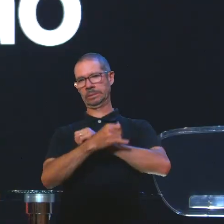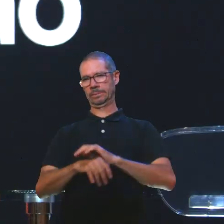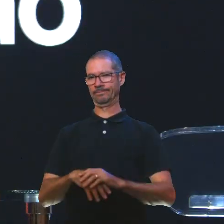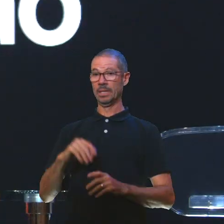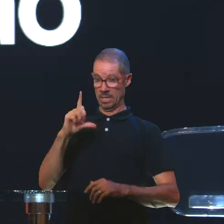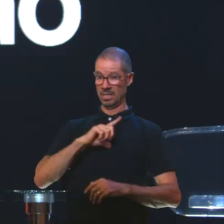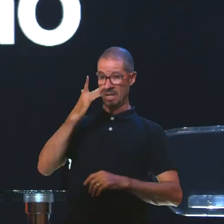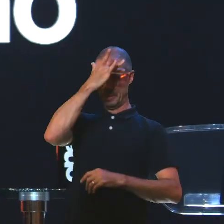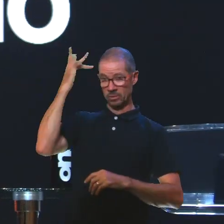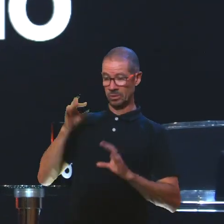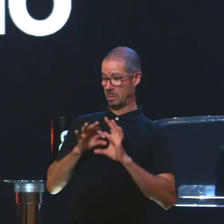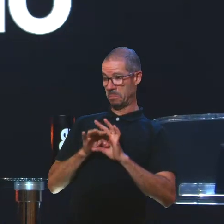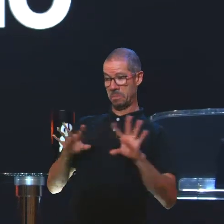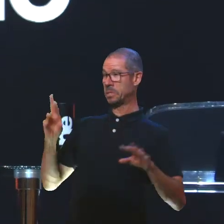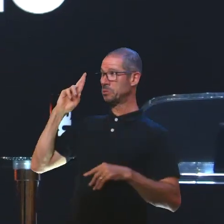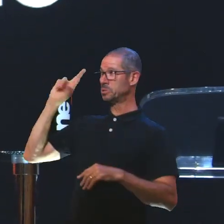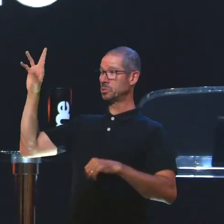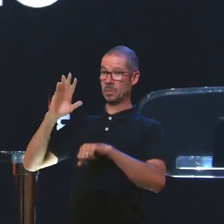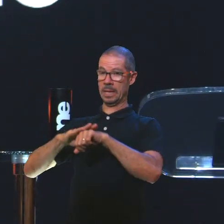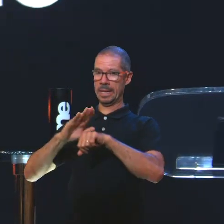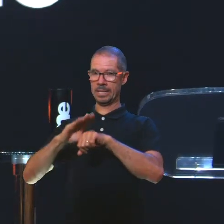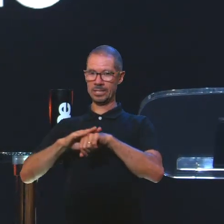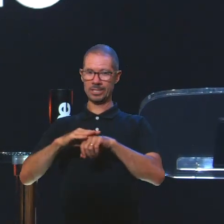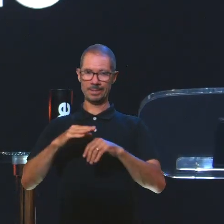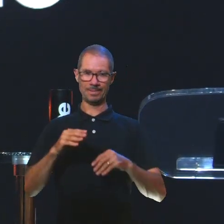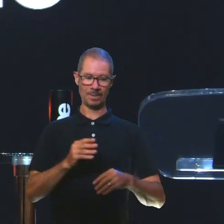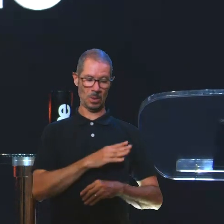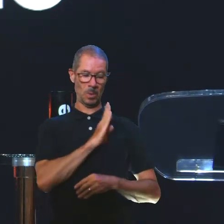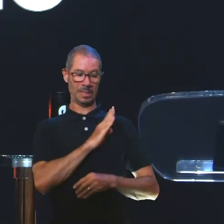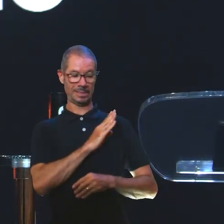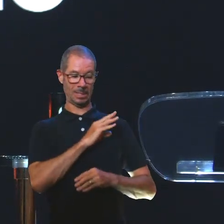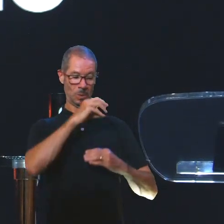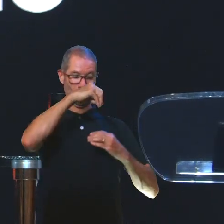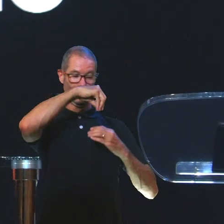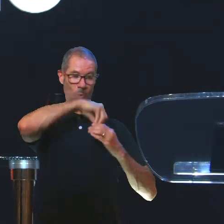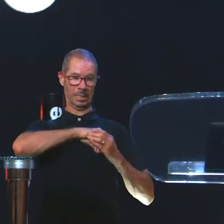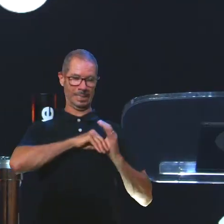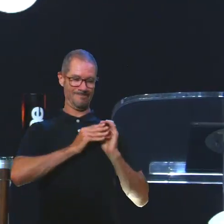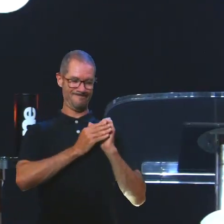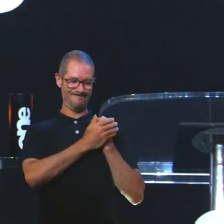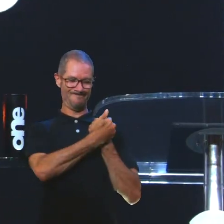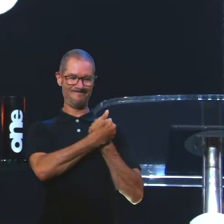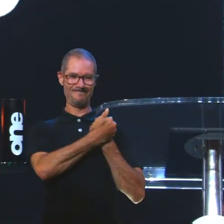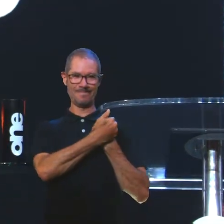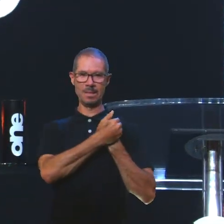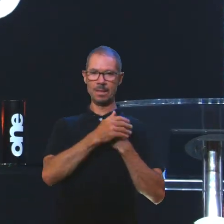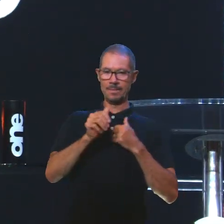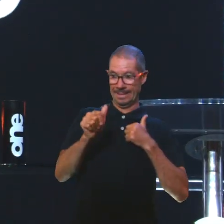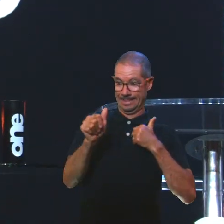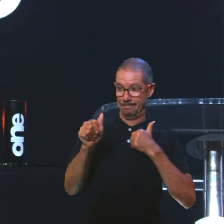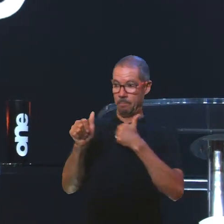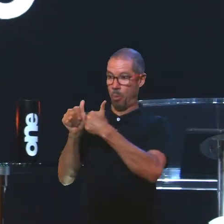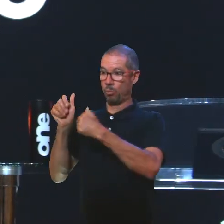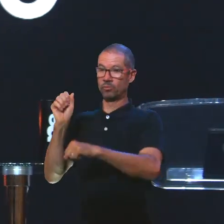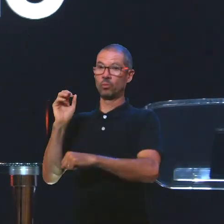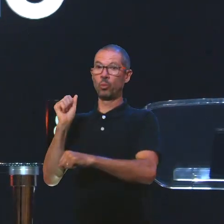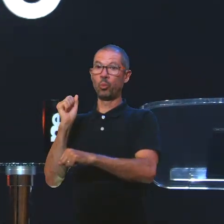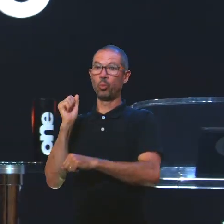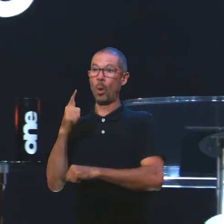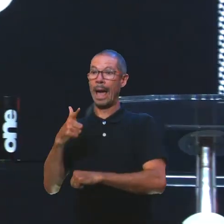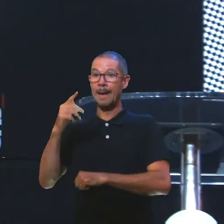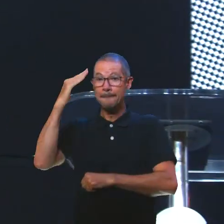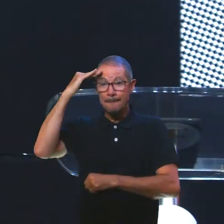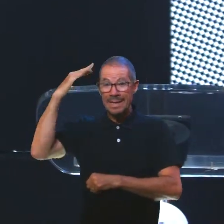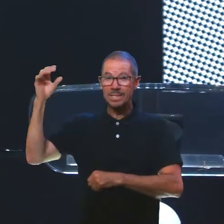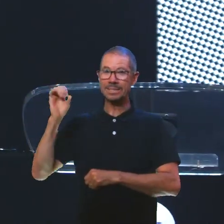E tem pessoas que não permitem o Senhor agir em áreas obscuras do coração. Estamos muito mais próximos do que a gente imagina, mas se